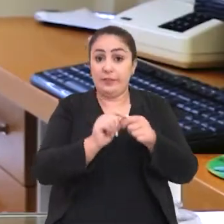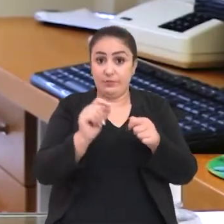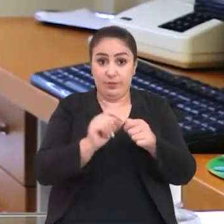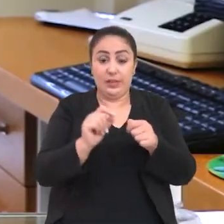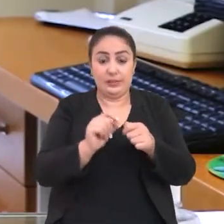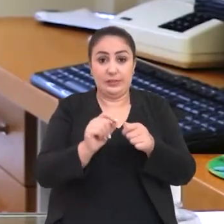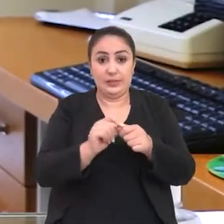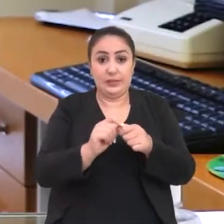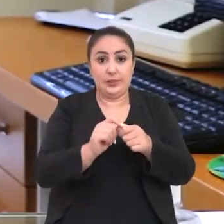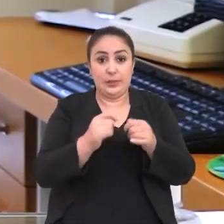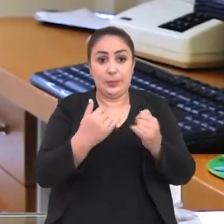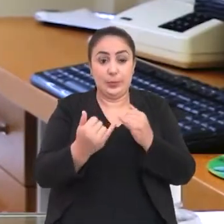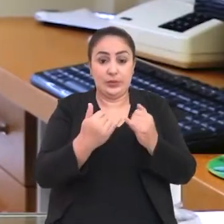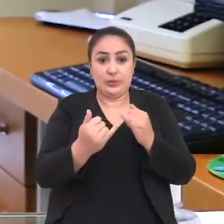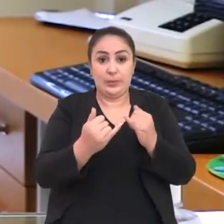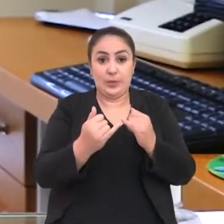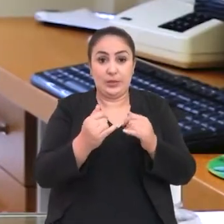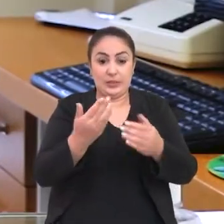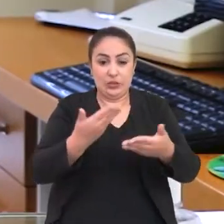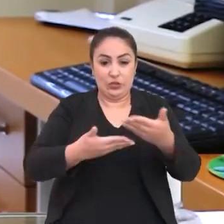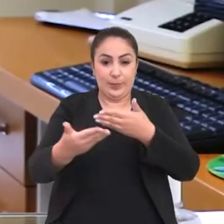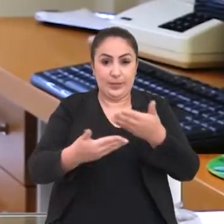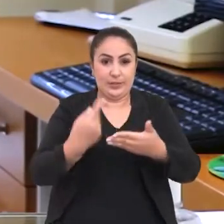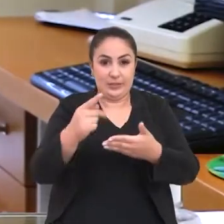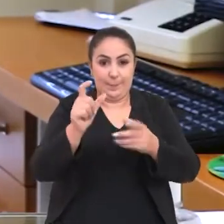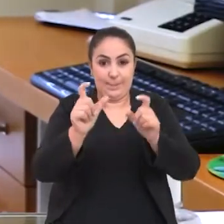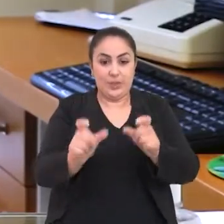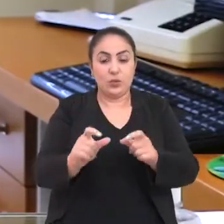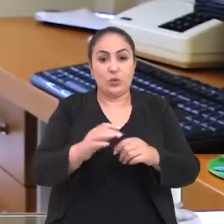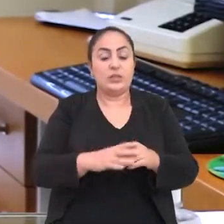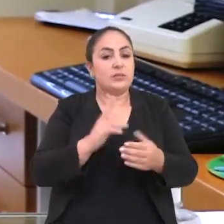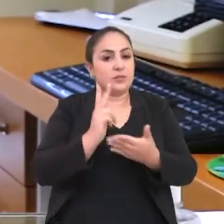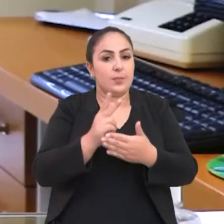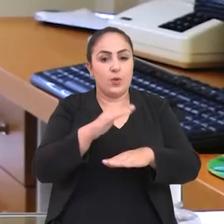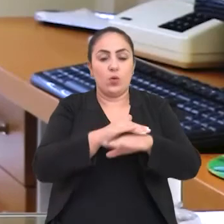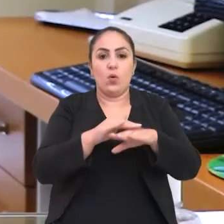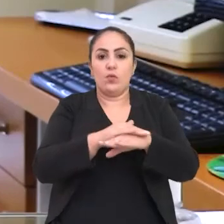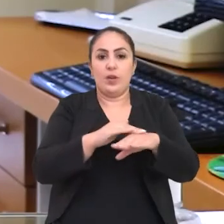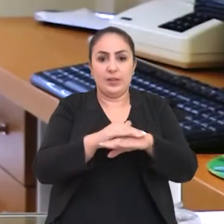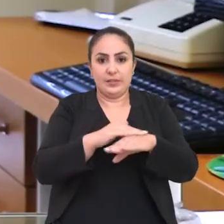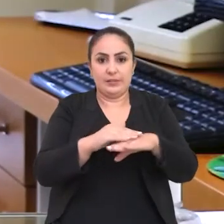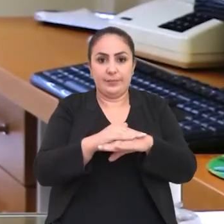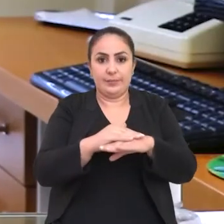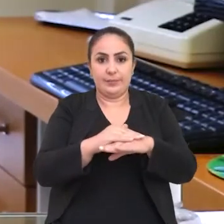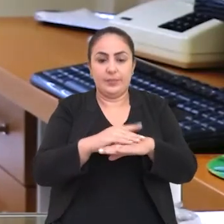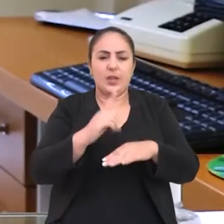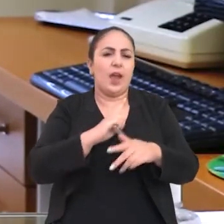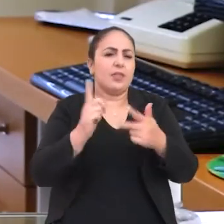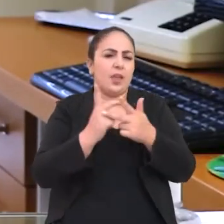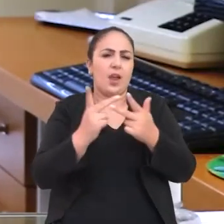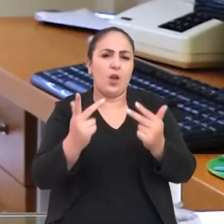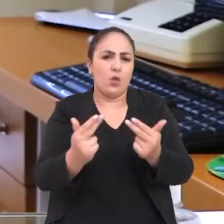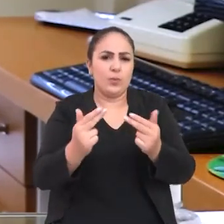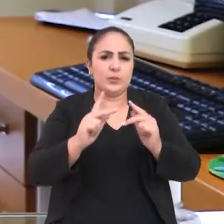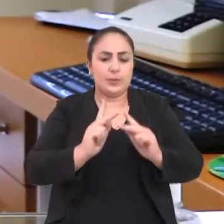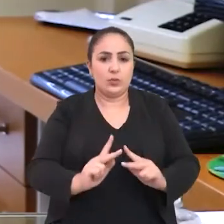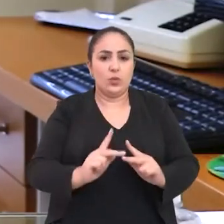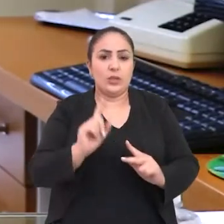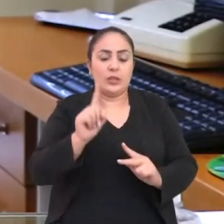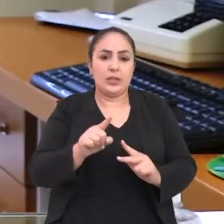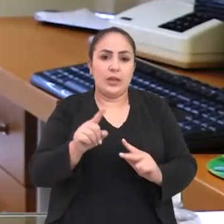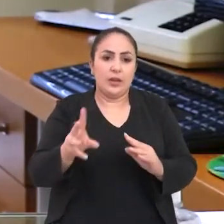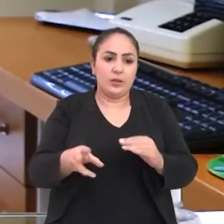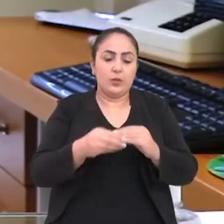Quando a gente faz da consulta desses pacientes, a gente sempre conversa com o paciente, e tem